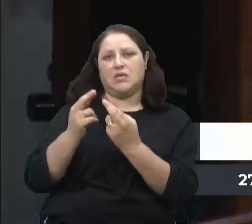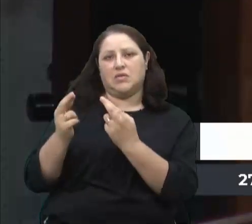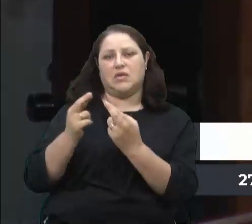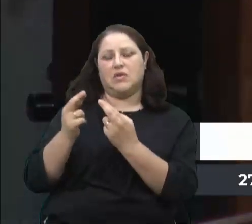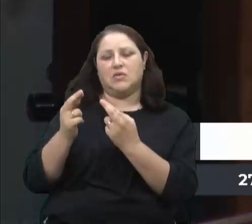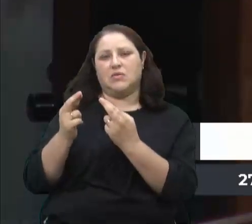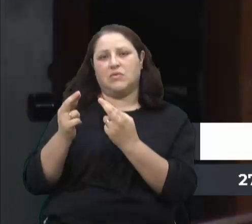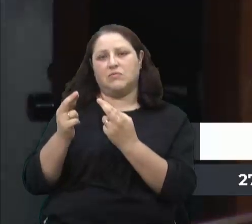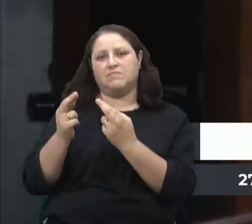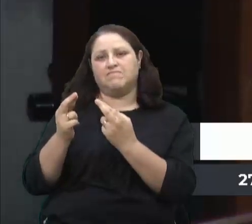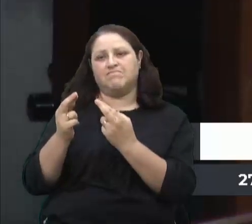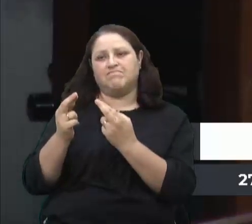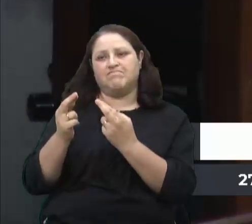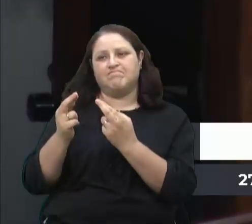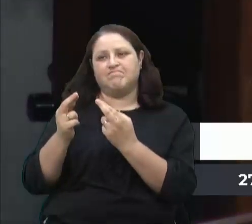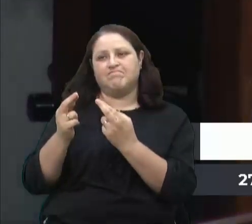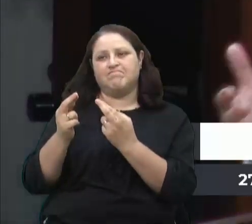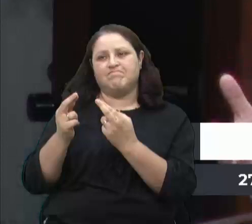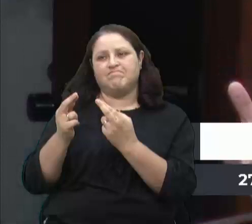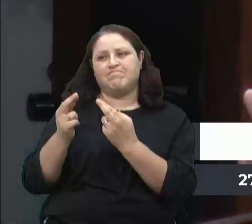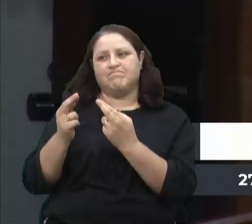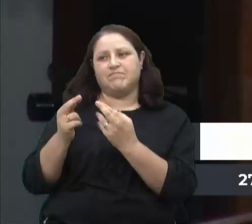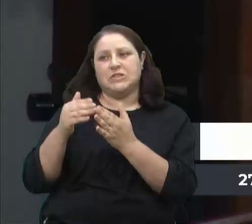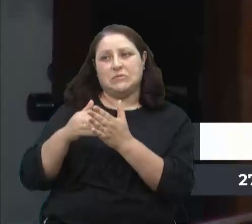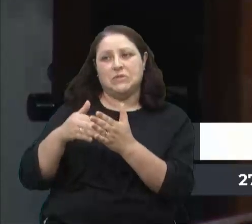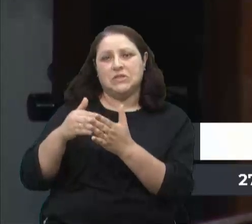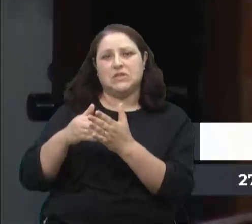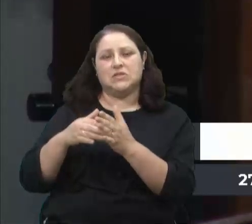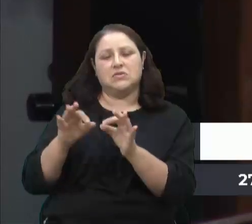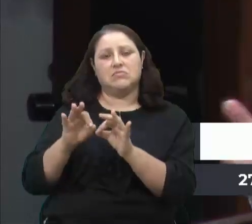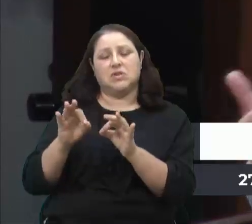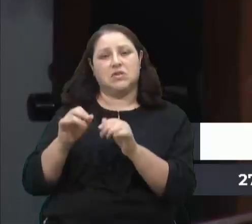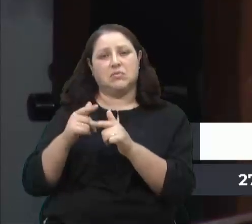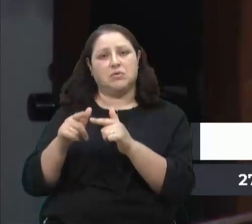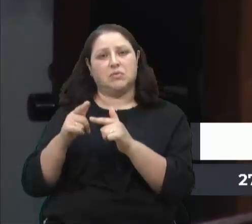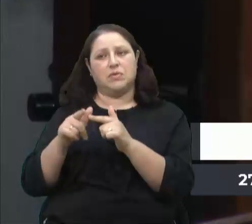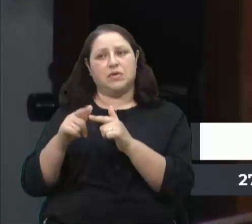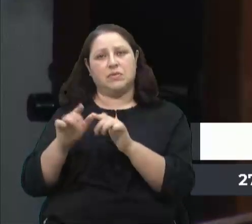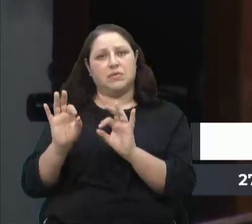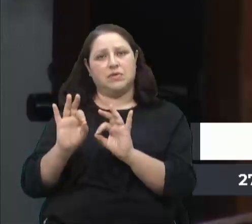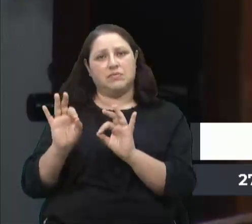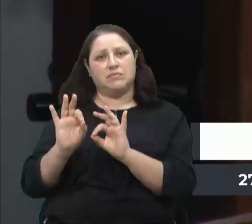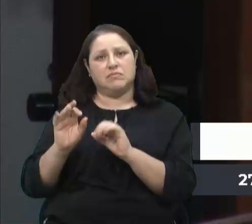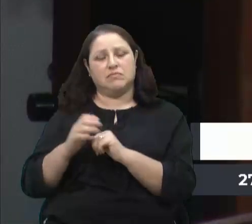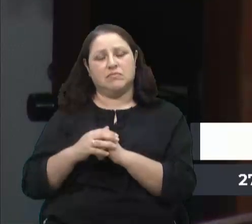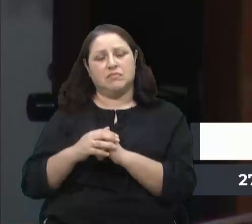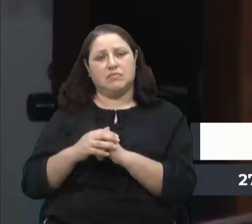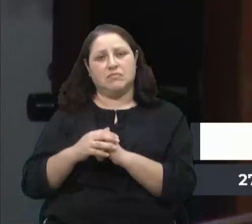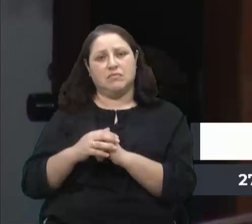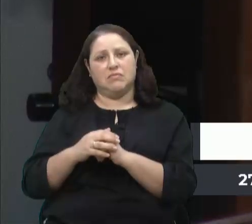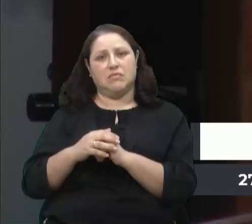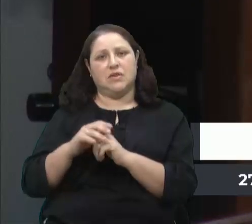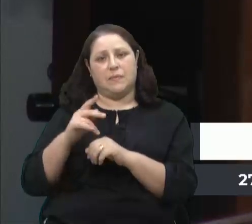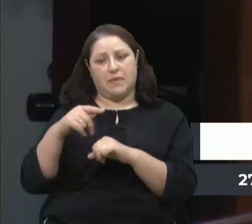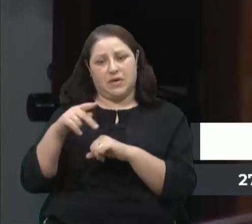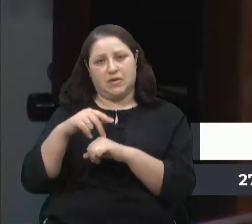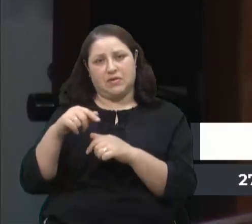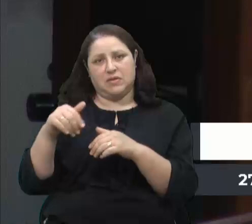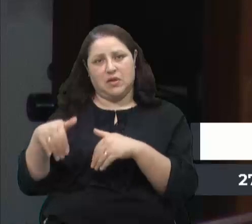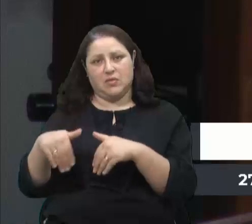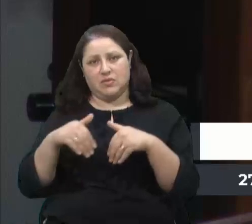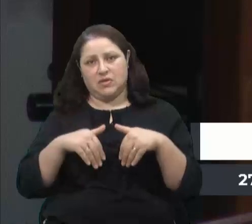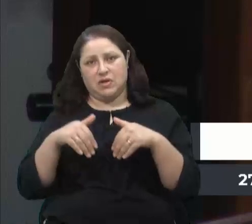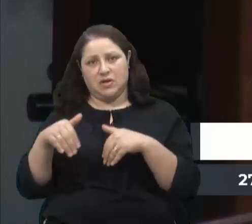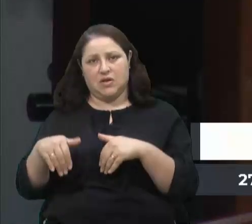nenhum problema maior que possa fazer o impedimento de que esses turistas, e repito aqui, da Austrália, do